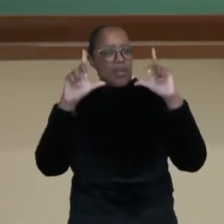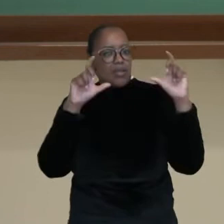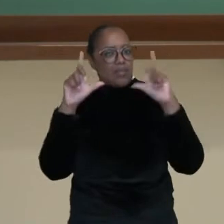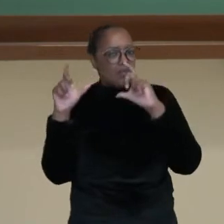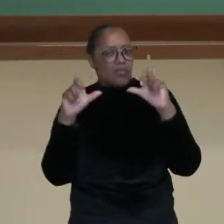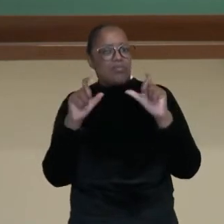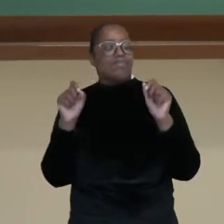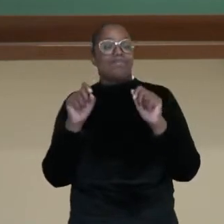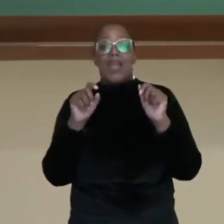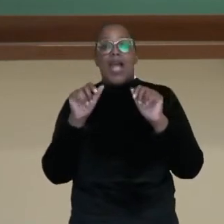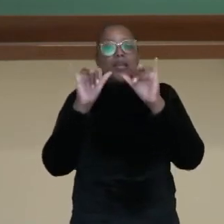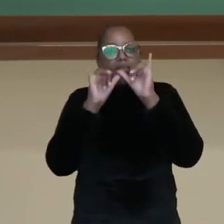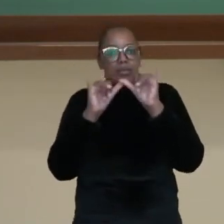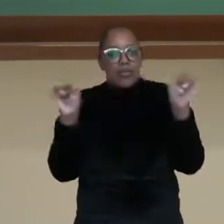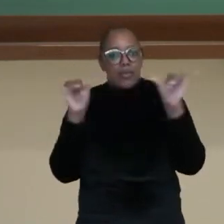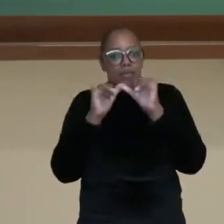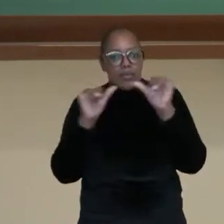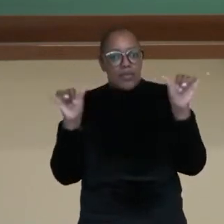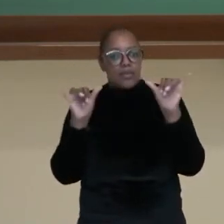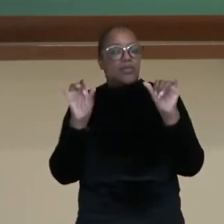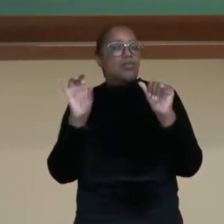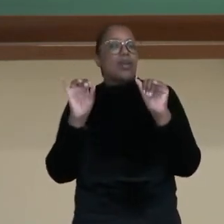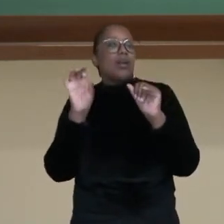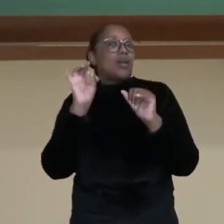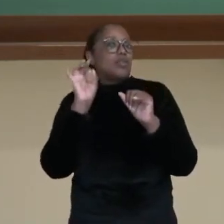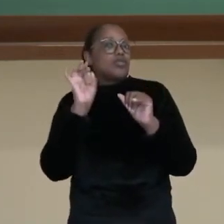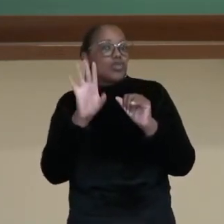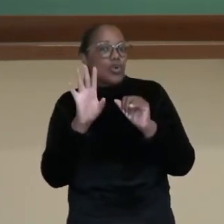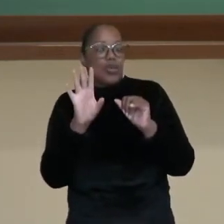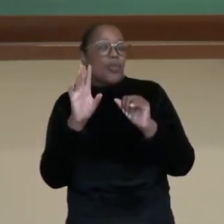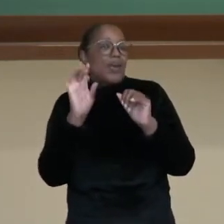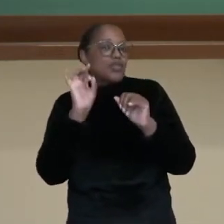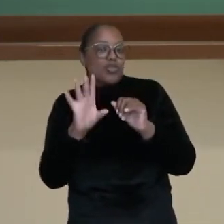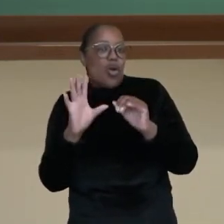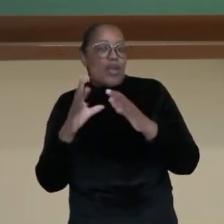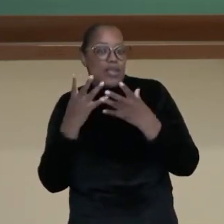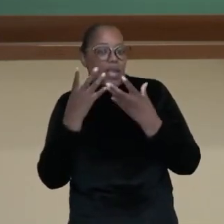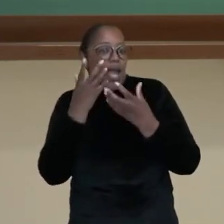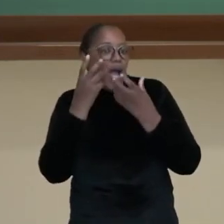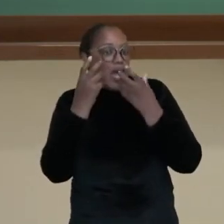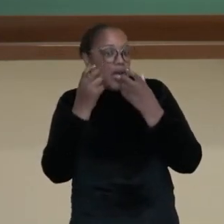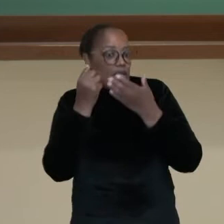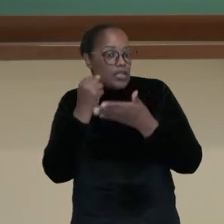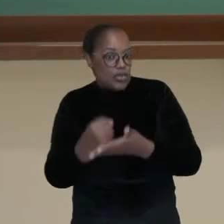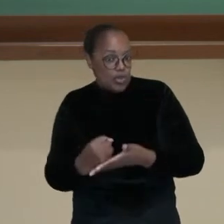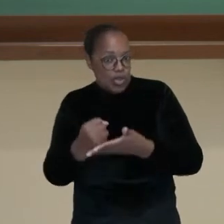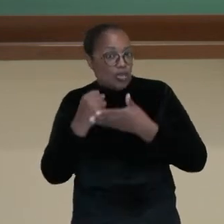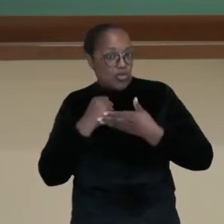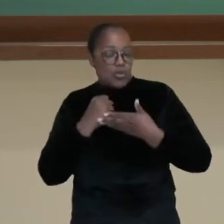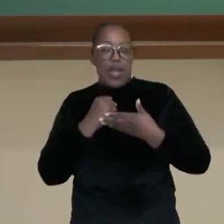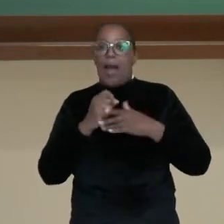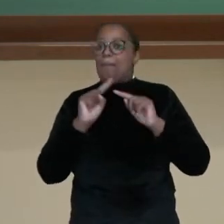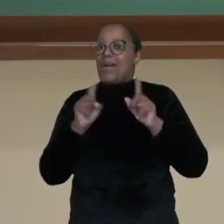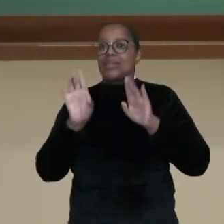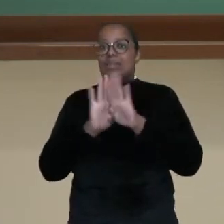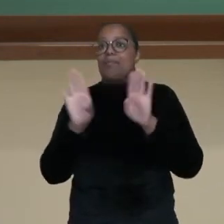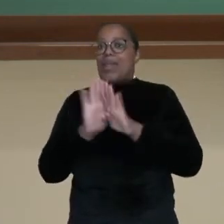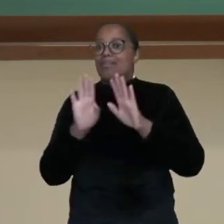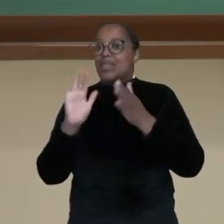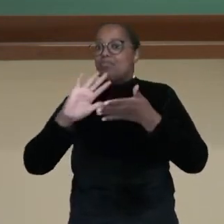essa propaganda era também uma, não só de defender o partido e o líder, mas também de condenar o